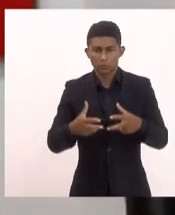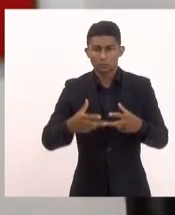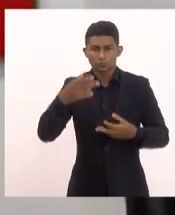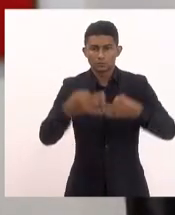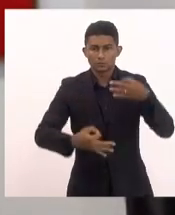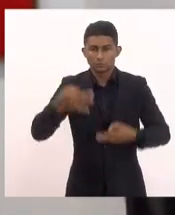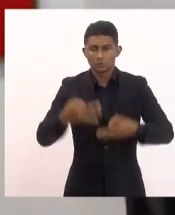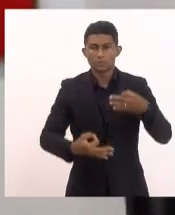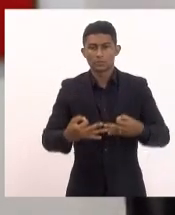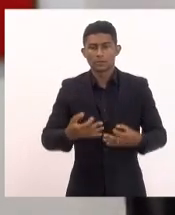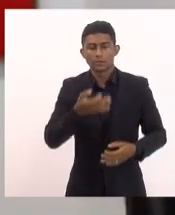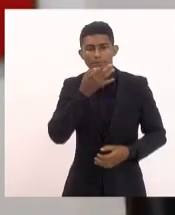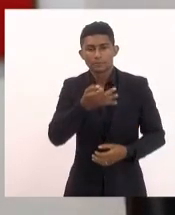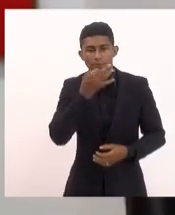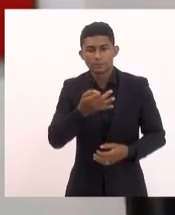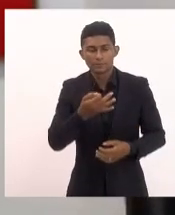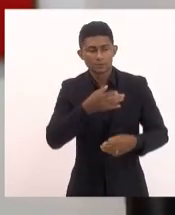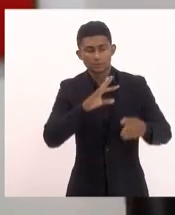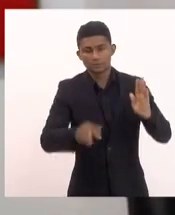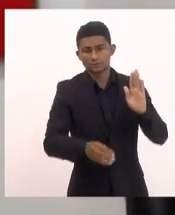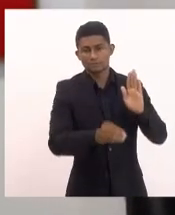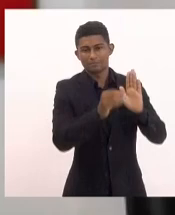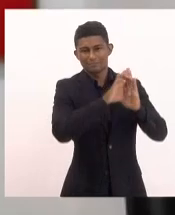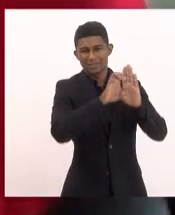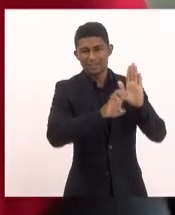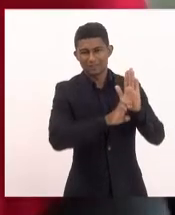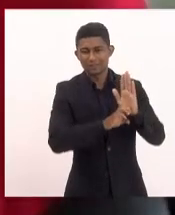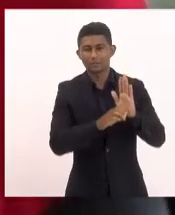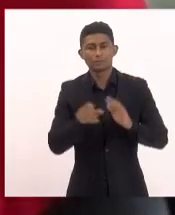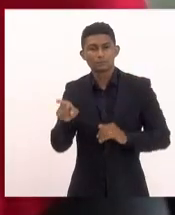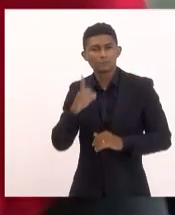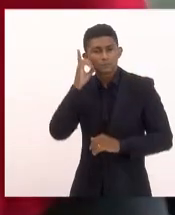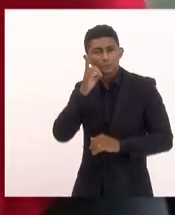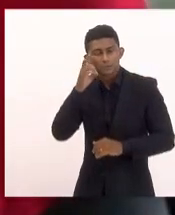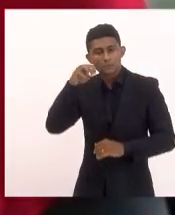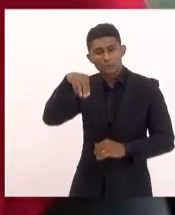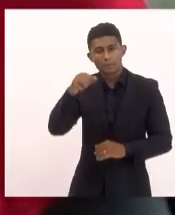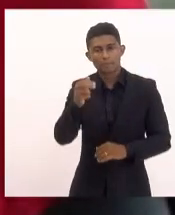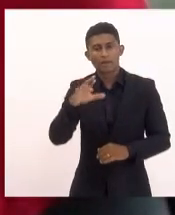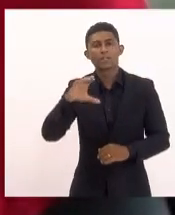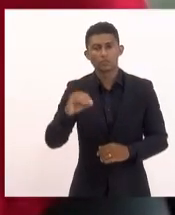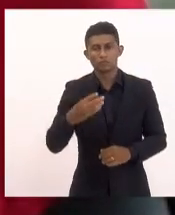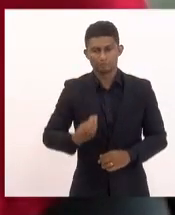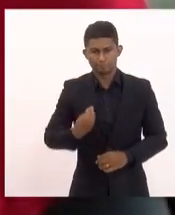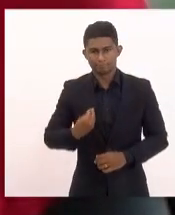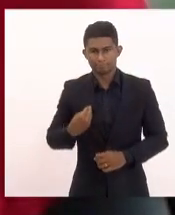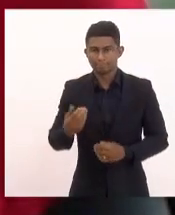Justiça sobre as emendas de plenário, deputado Márcio Pacheco.